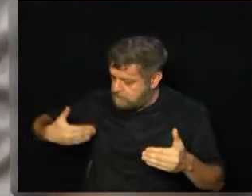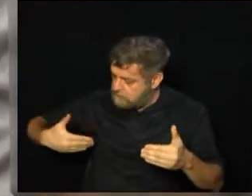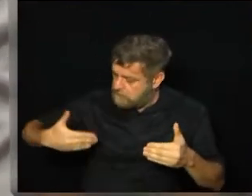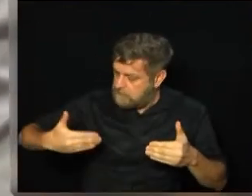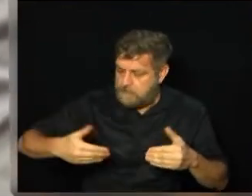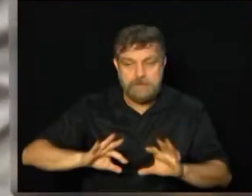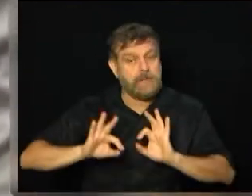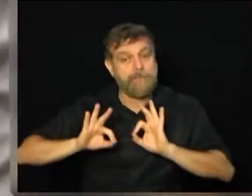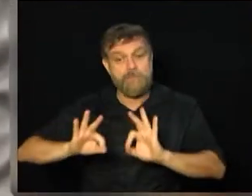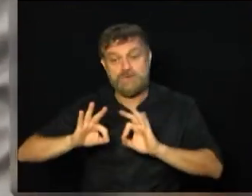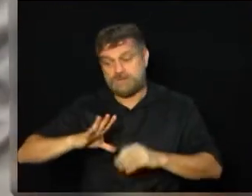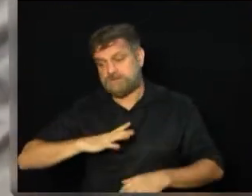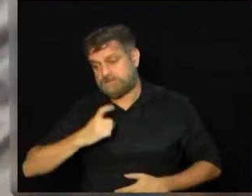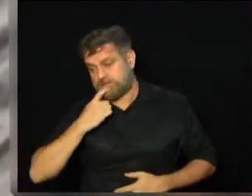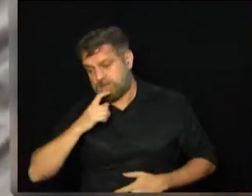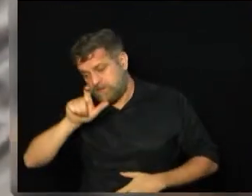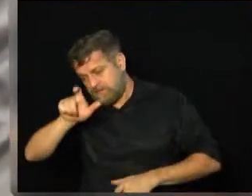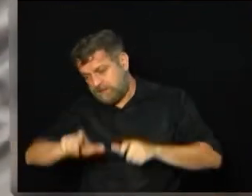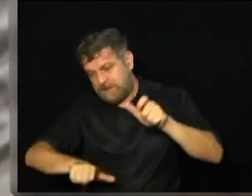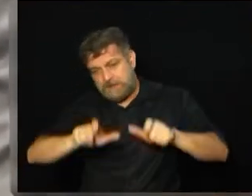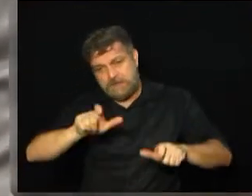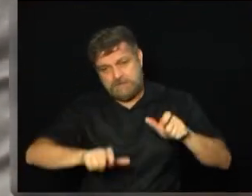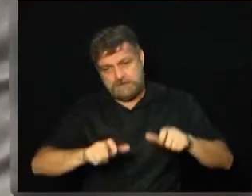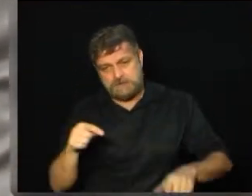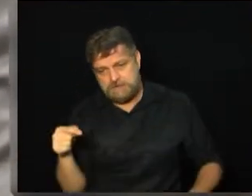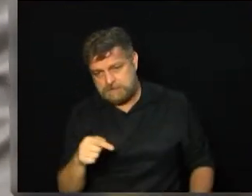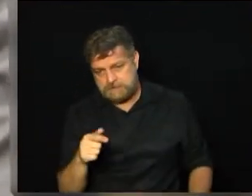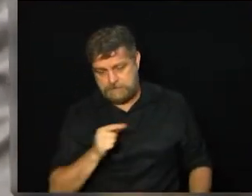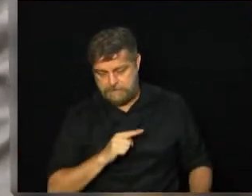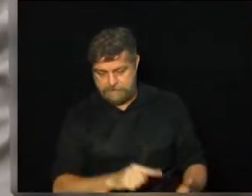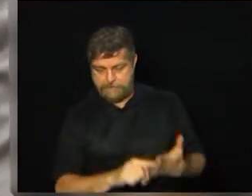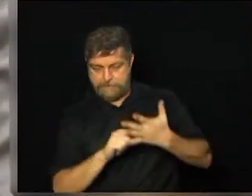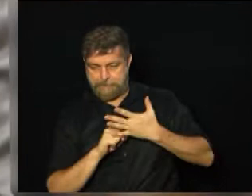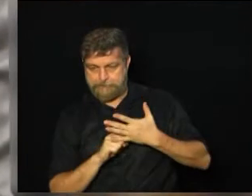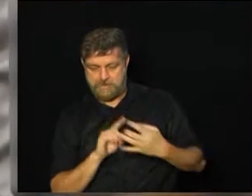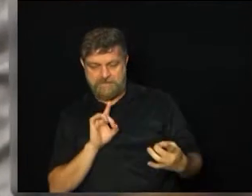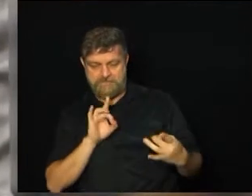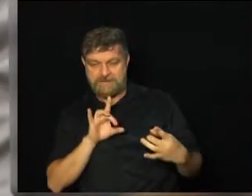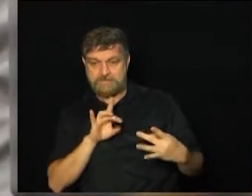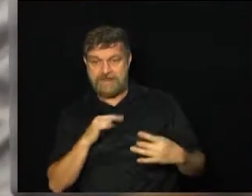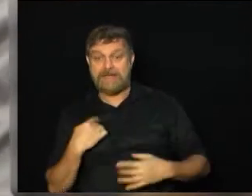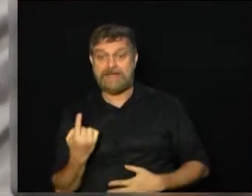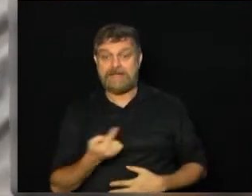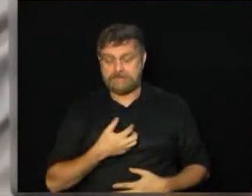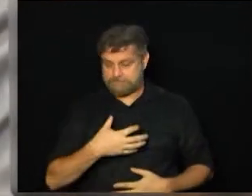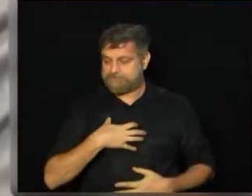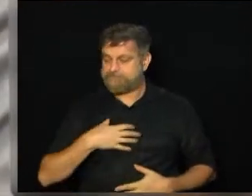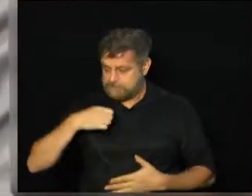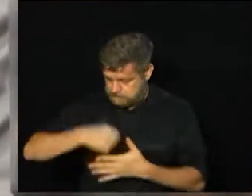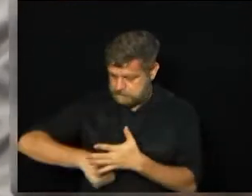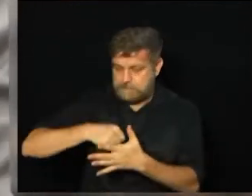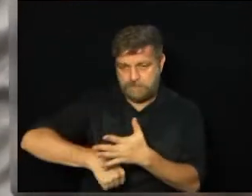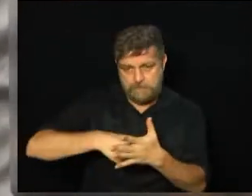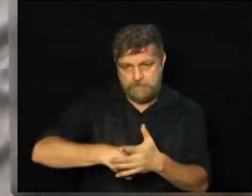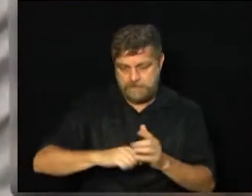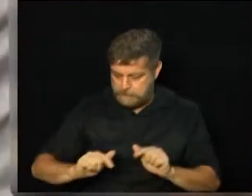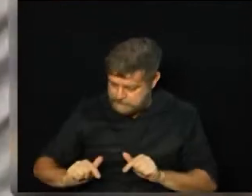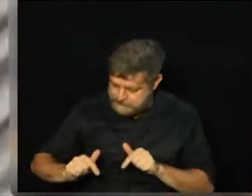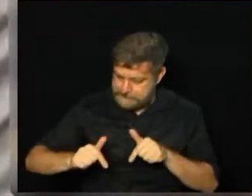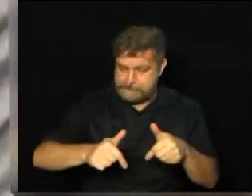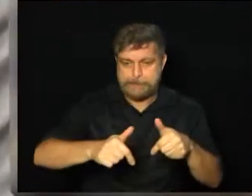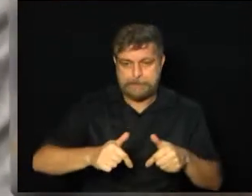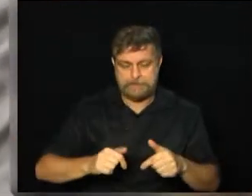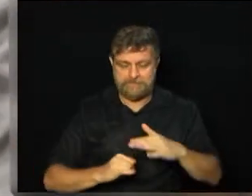para Campinas e as pessoas estão dando, né, para nós condições de realmente cobrar, né, de todas